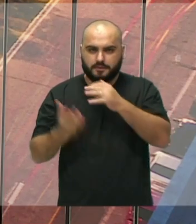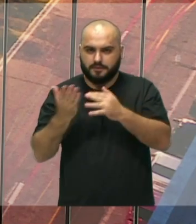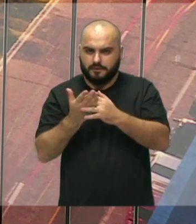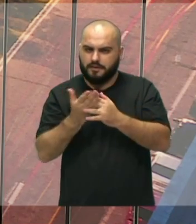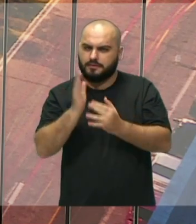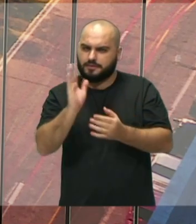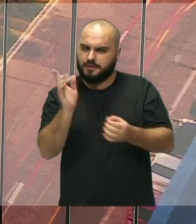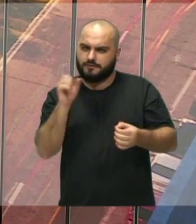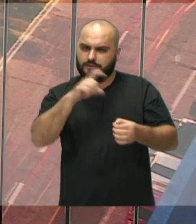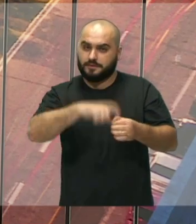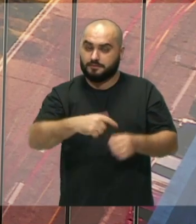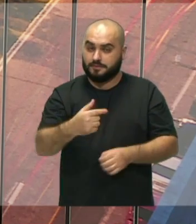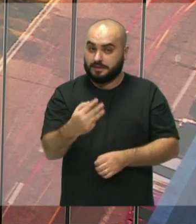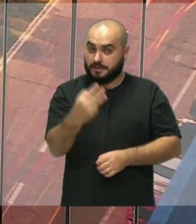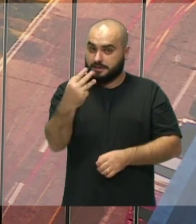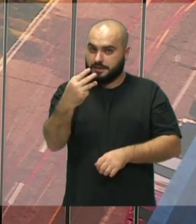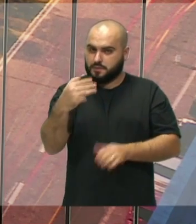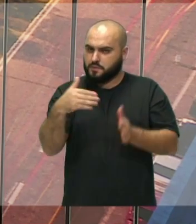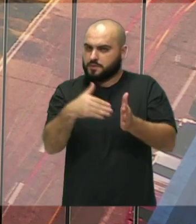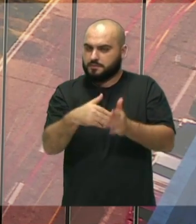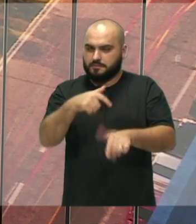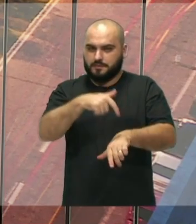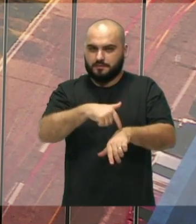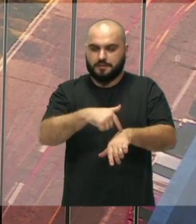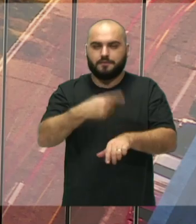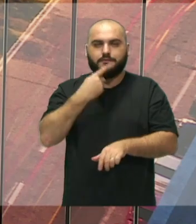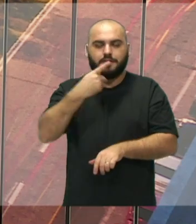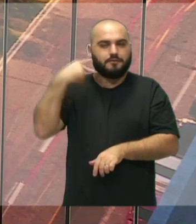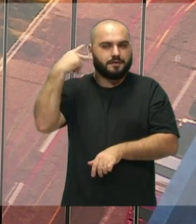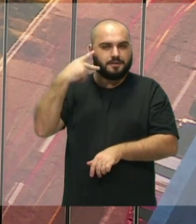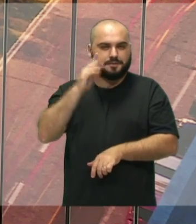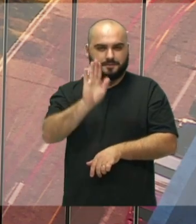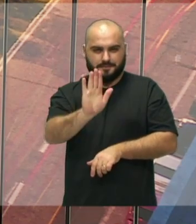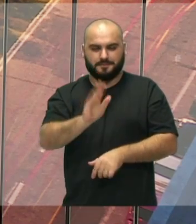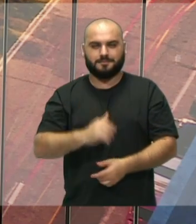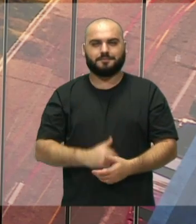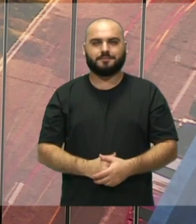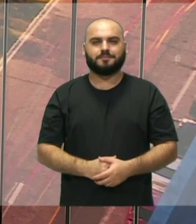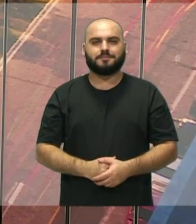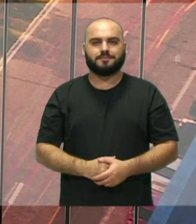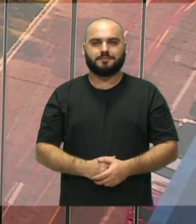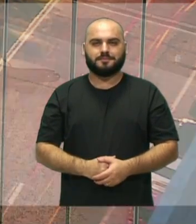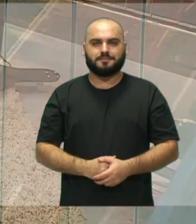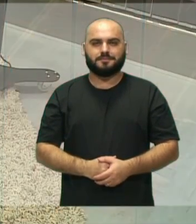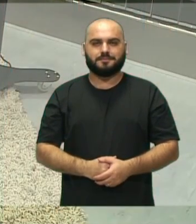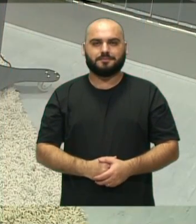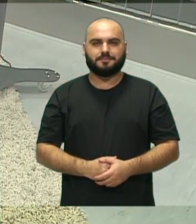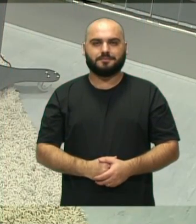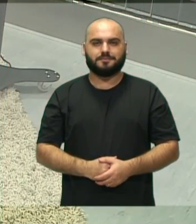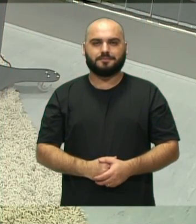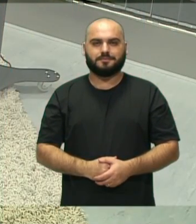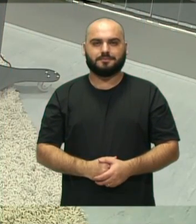já voltamos com a terceira e última parte do Fala Vereador. Até mais.